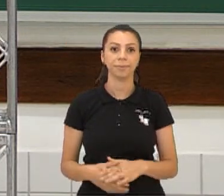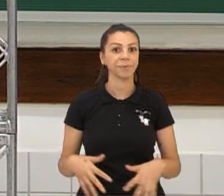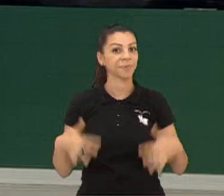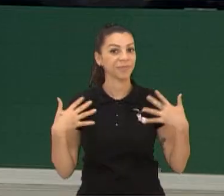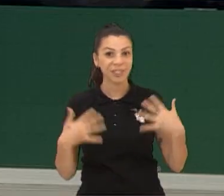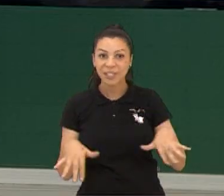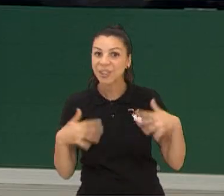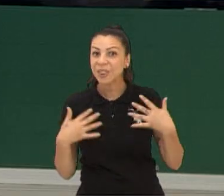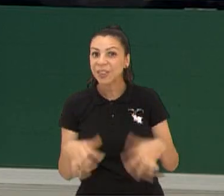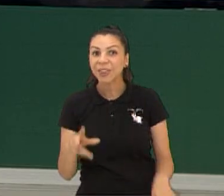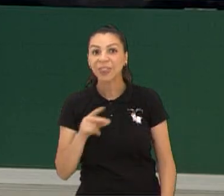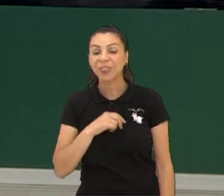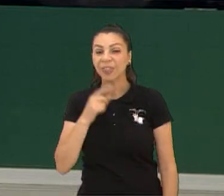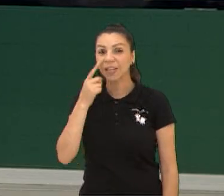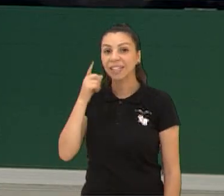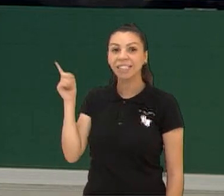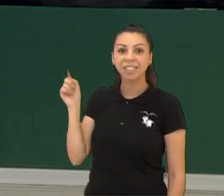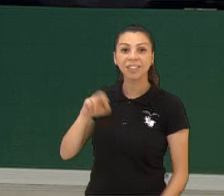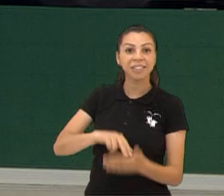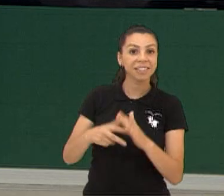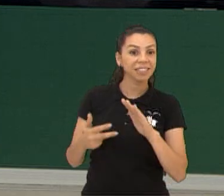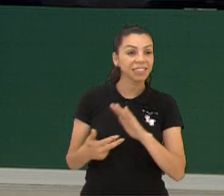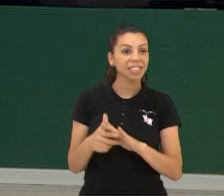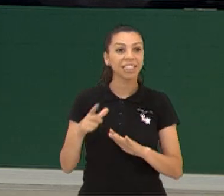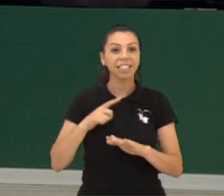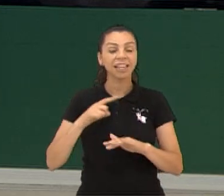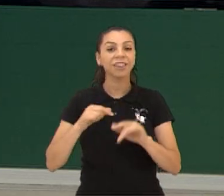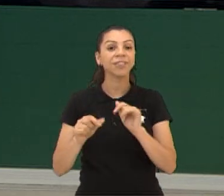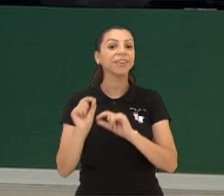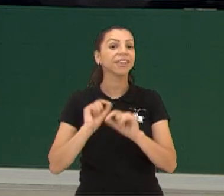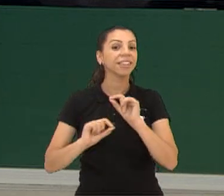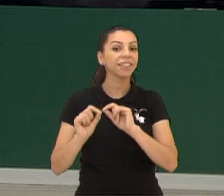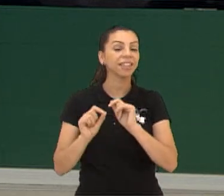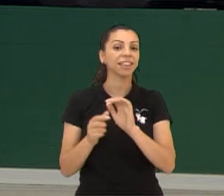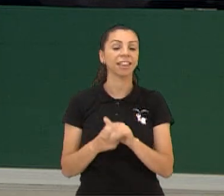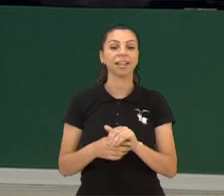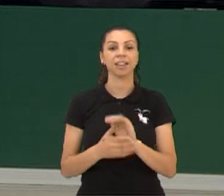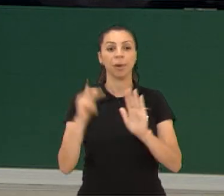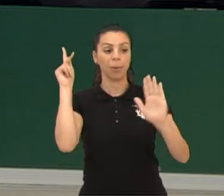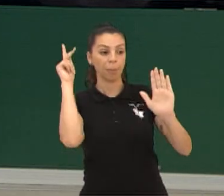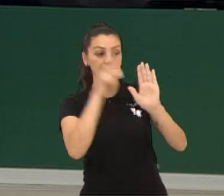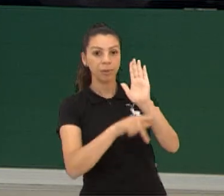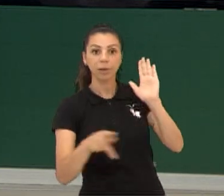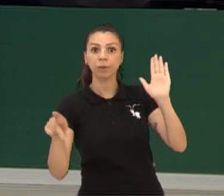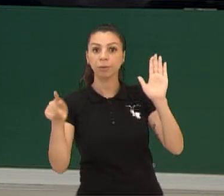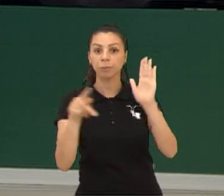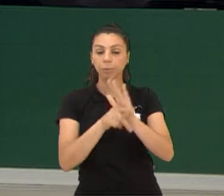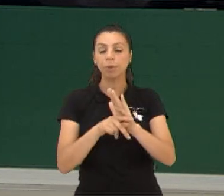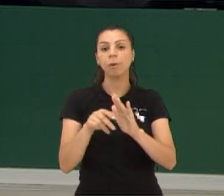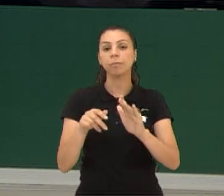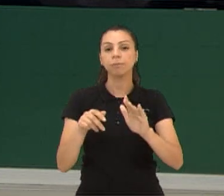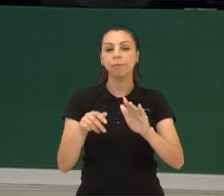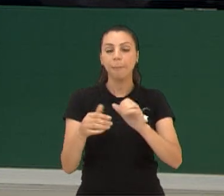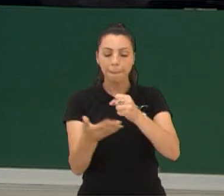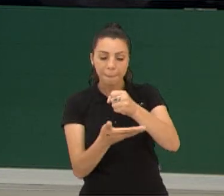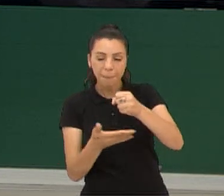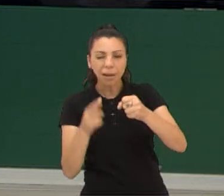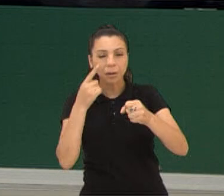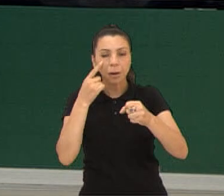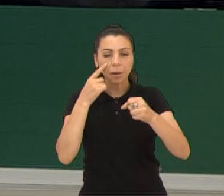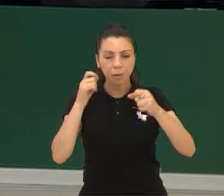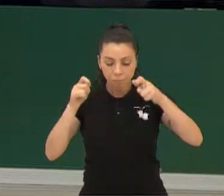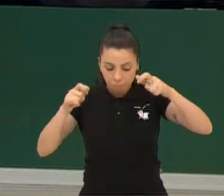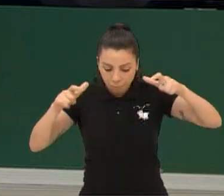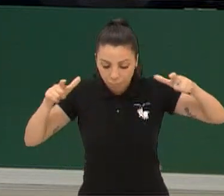Nossa, sabe o que é isso? Isso aqui é uma planta baixa. Essa planta baixa é como se eu olhasse a casa assim, ó, do alto,